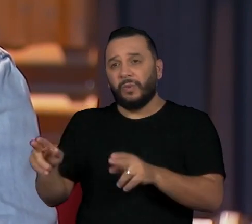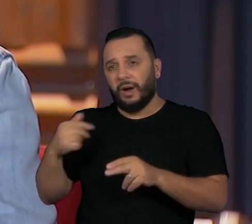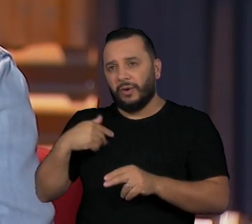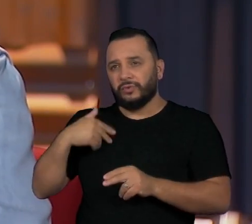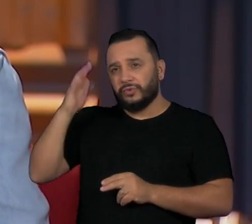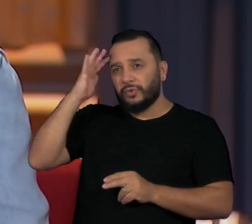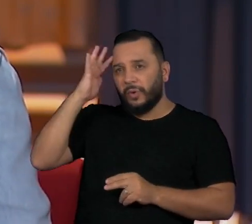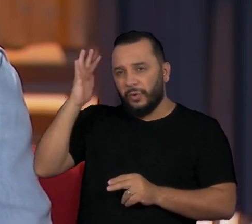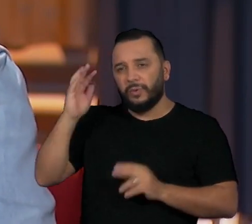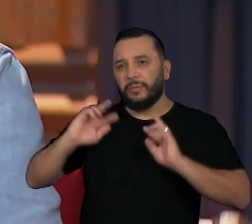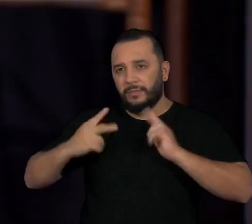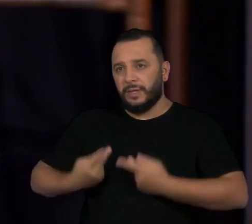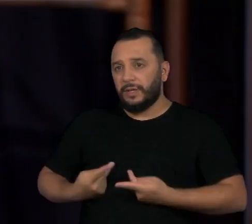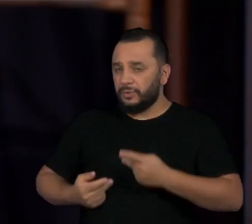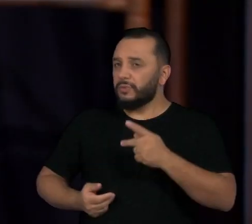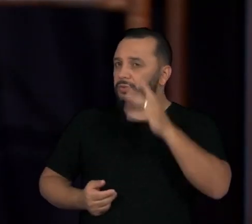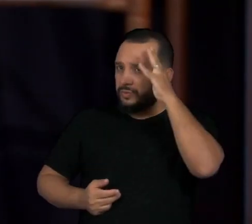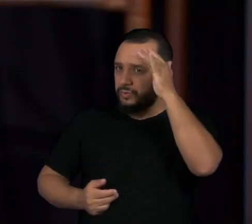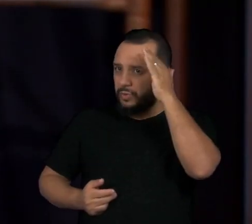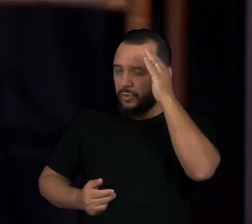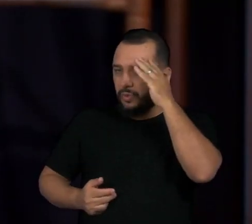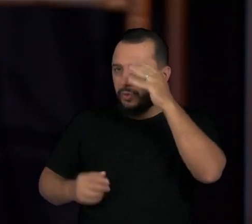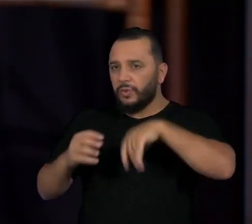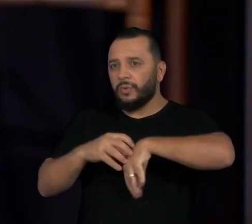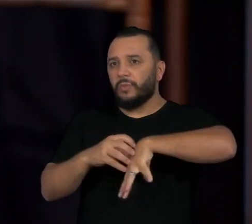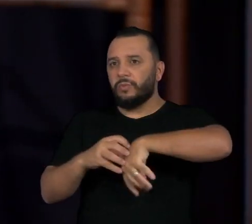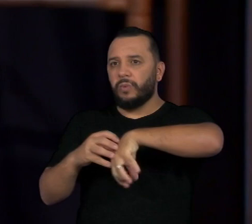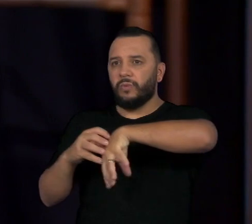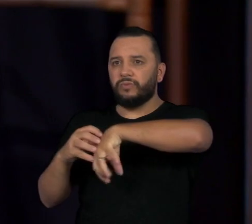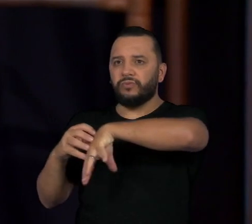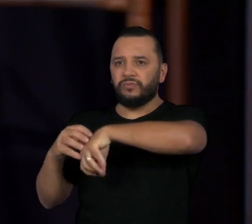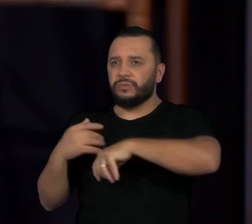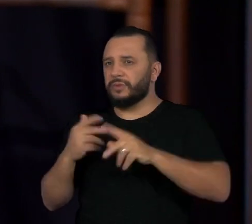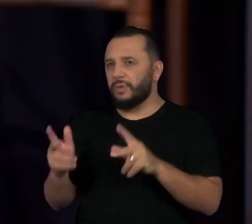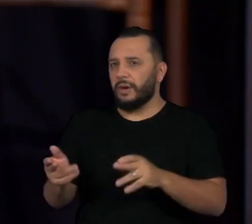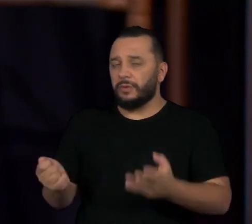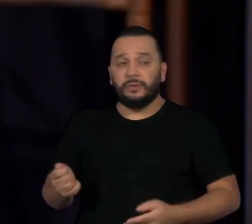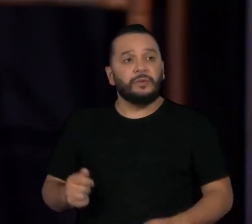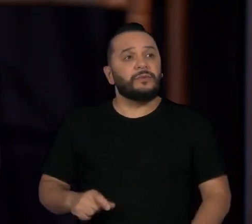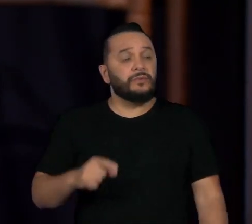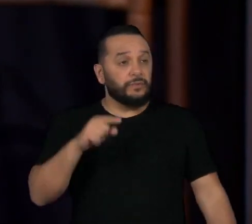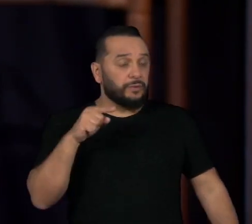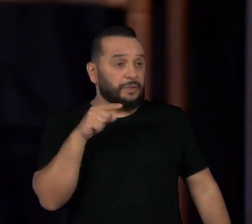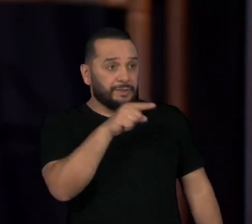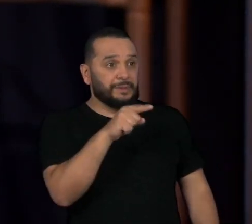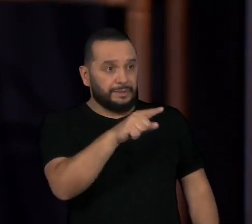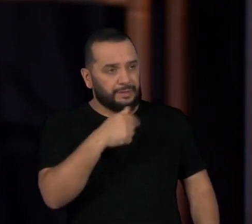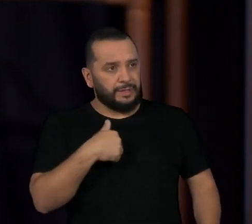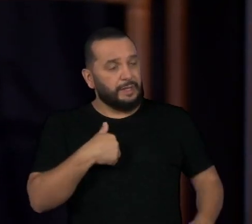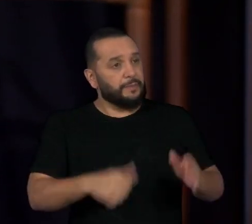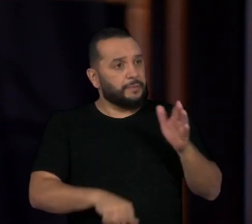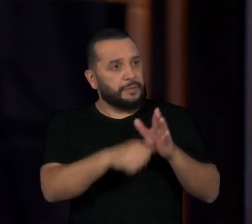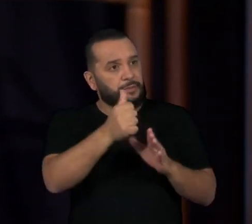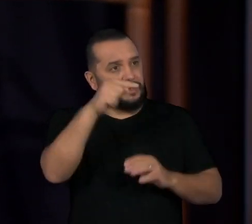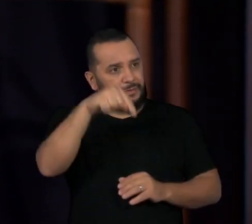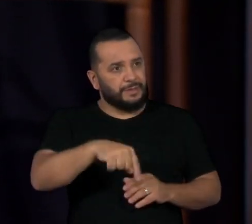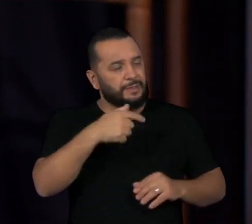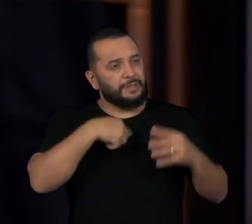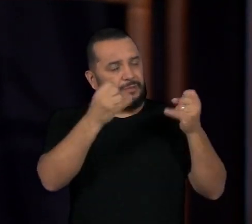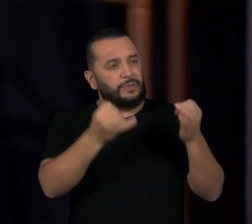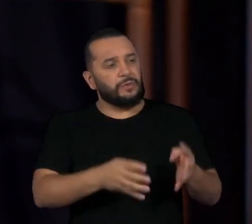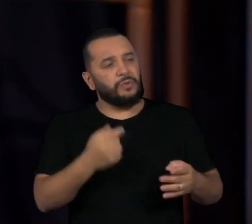só tem algumas evidências. Você, quando esteve aqui a primeira vez, falou muito de sonho e de